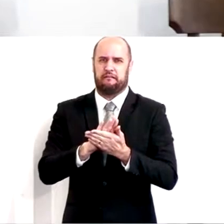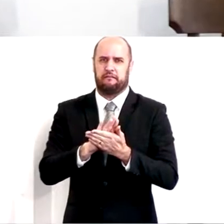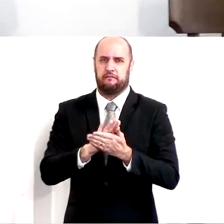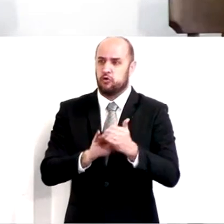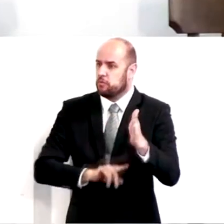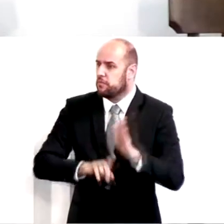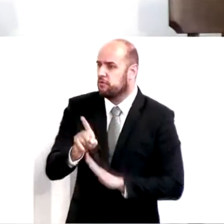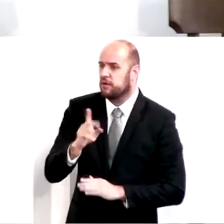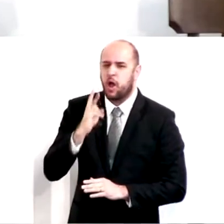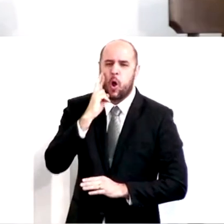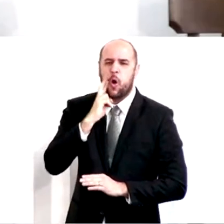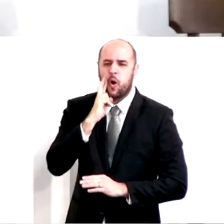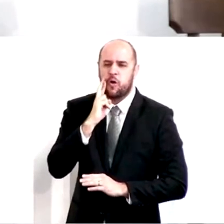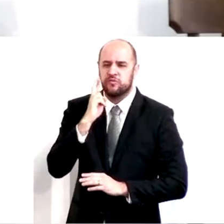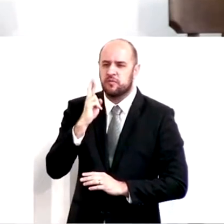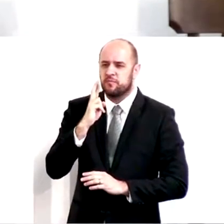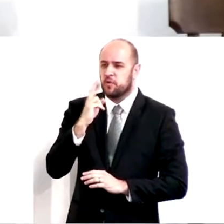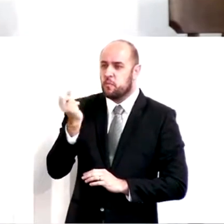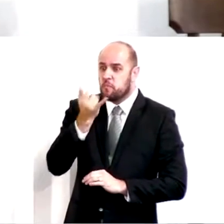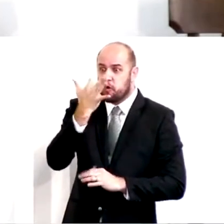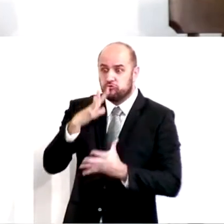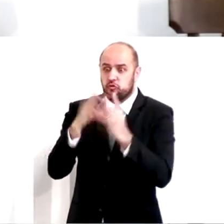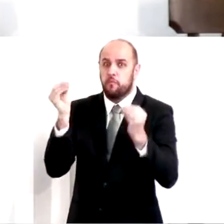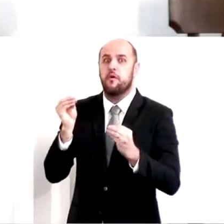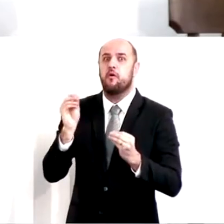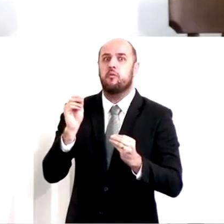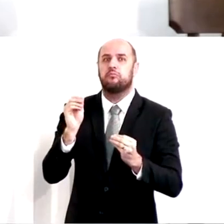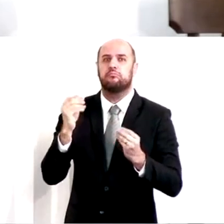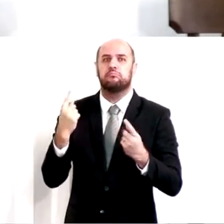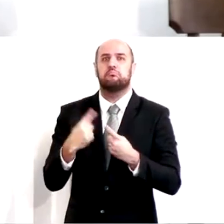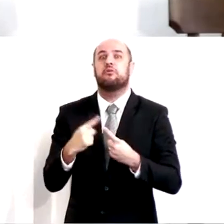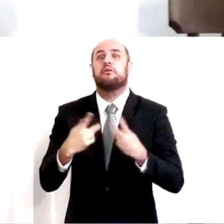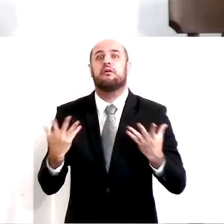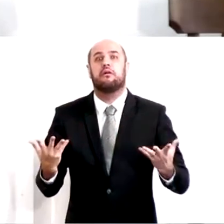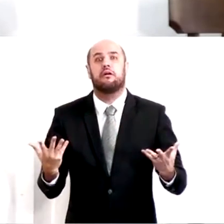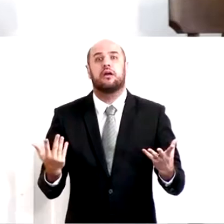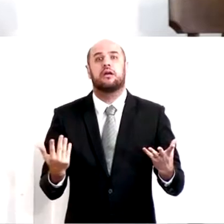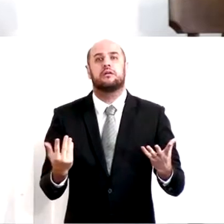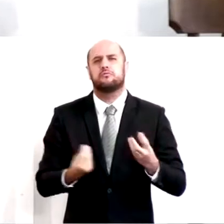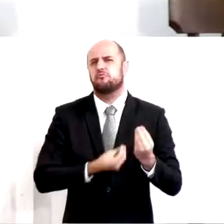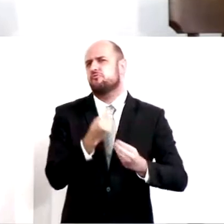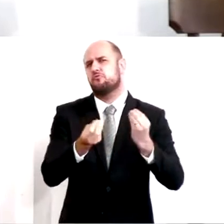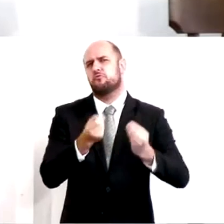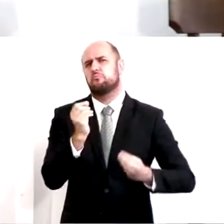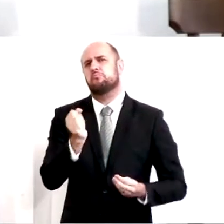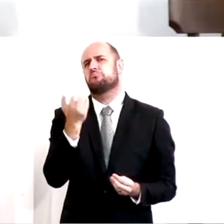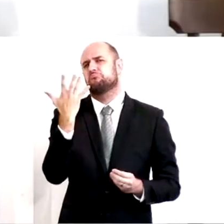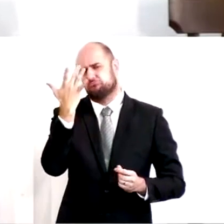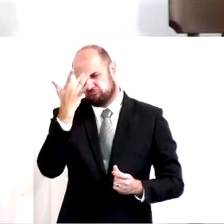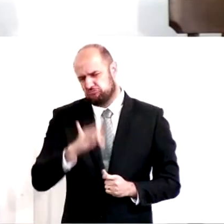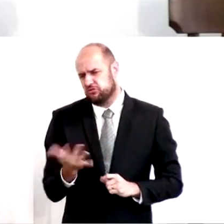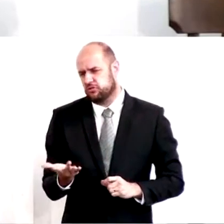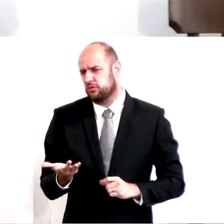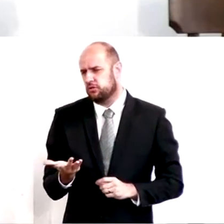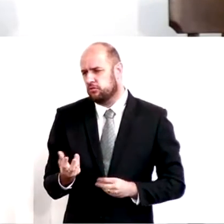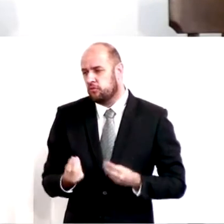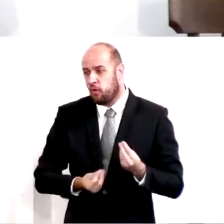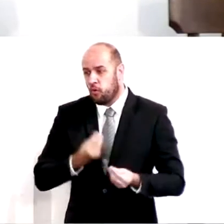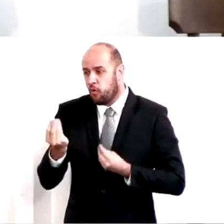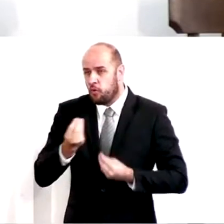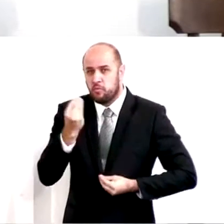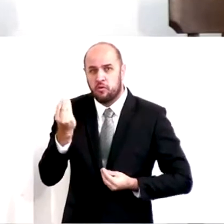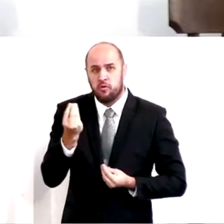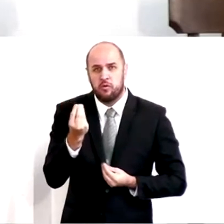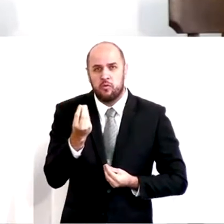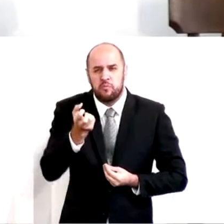rosa? Como eu falei aqui. Será que foram os produtos químicos? O que foi? Como é que esse